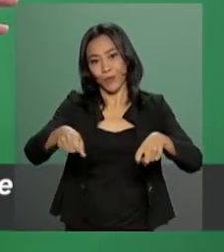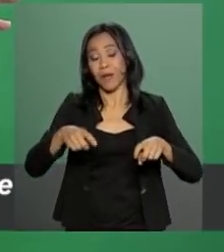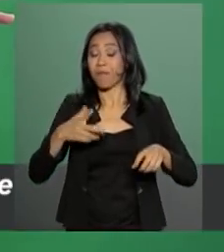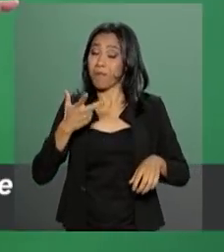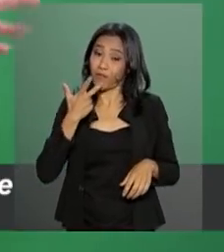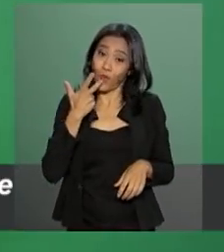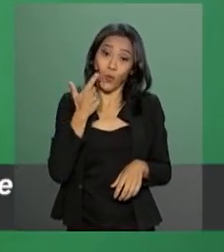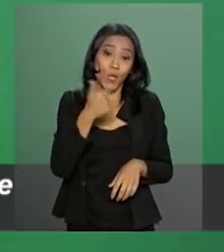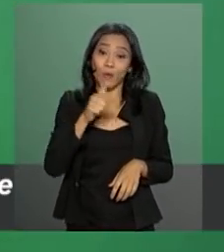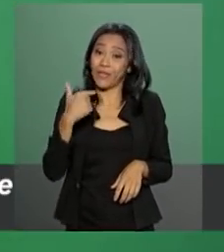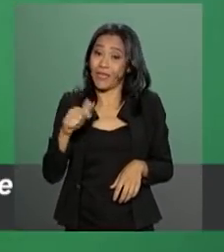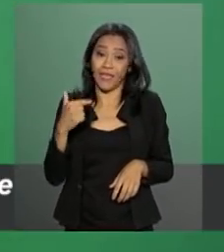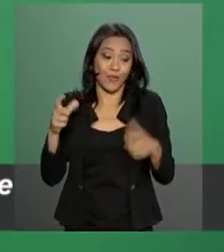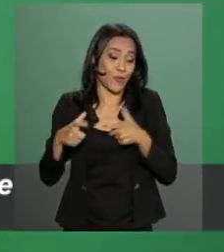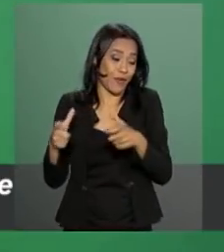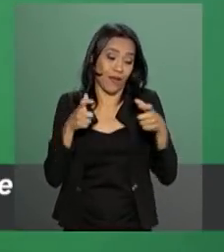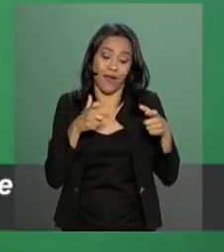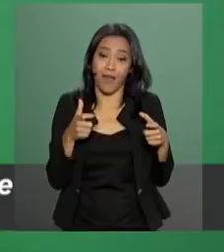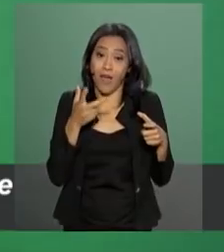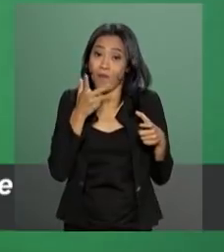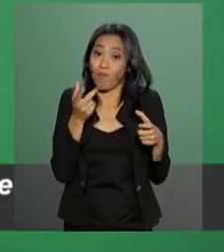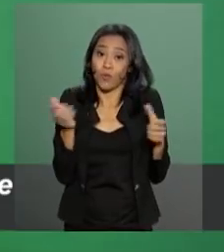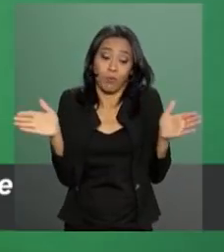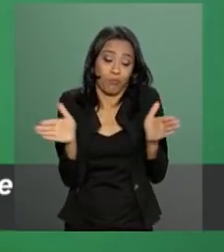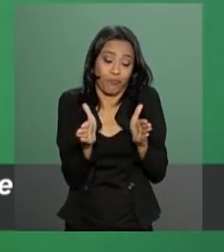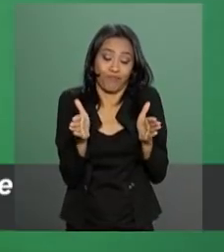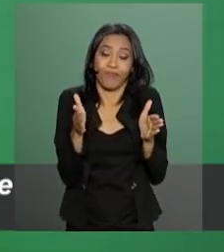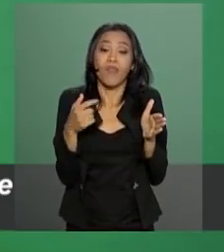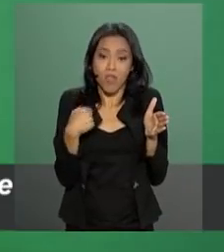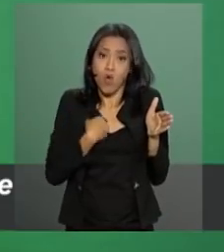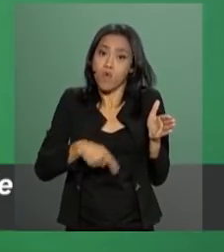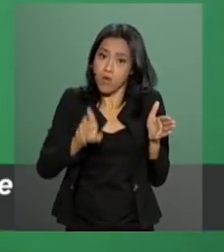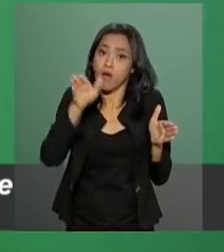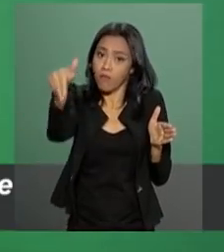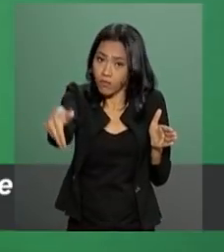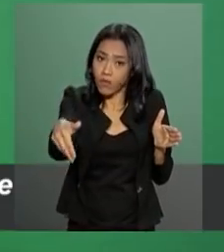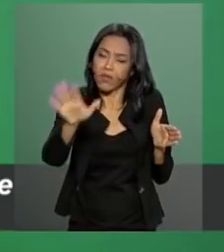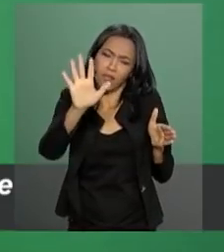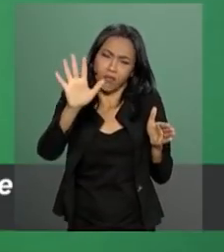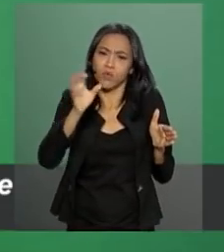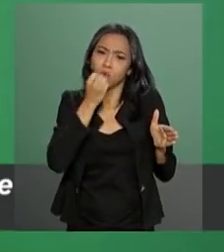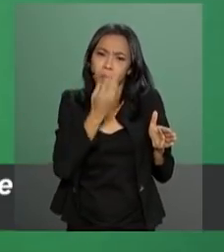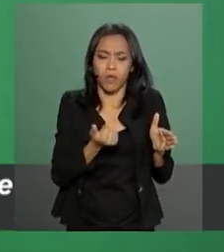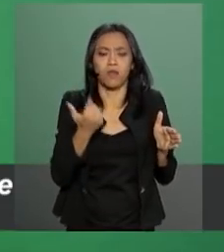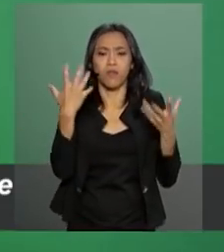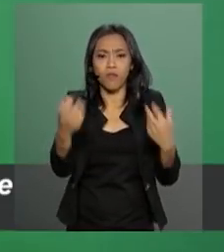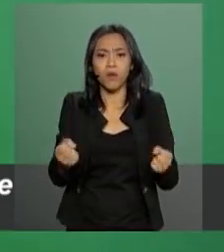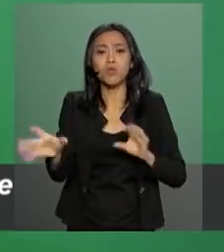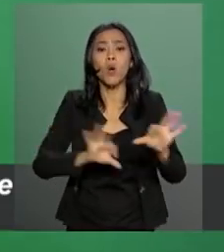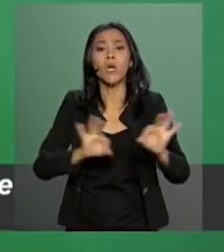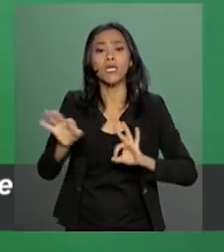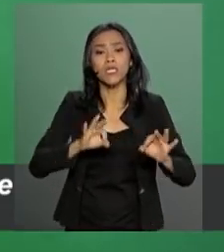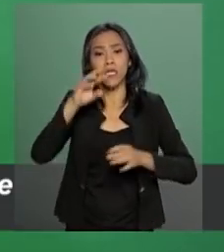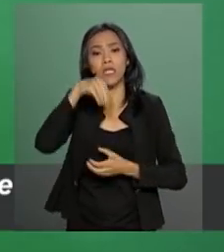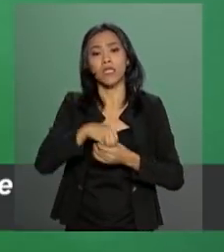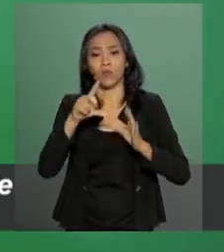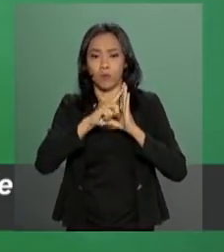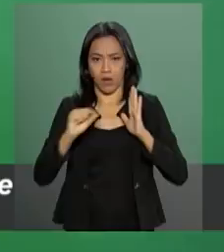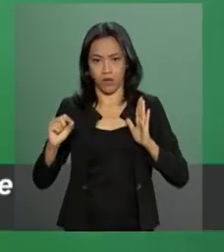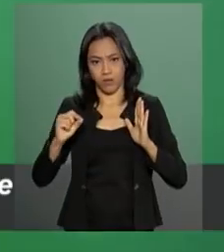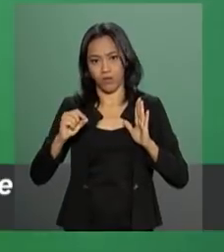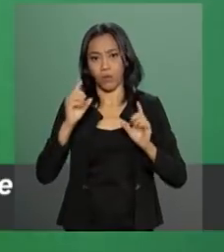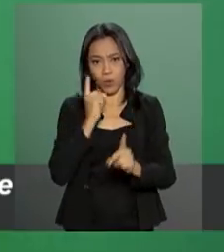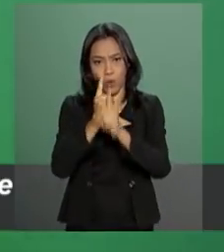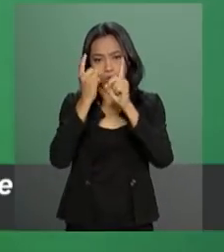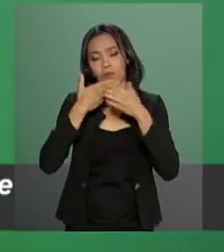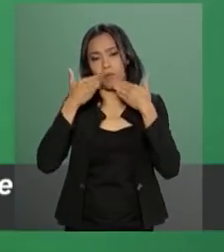que virá então eu iria à agricultura no estado da agricultura então vamos fazer é no palácio por isso que eu quero dizer